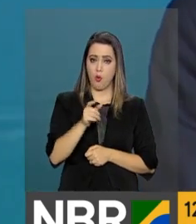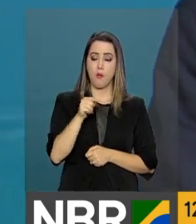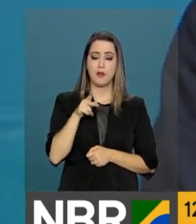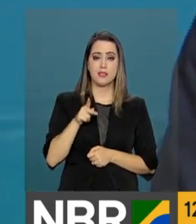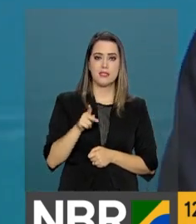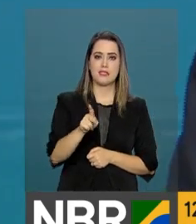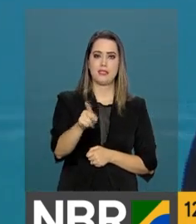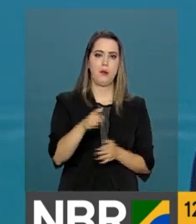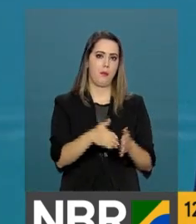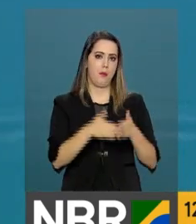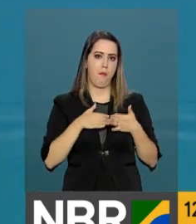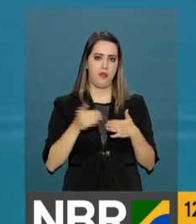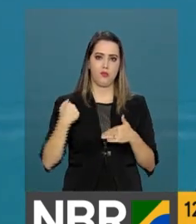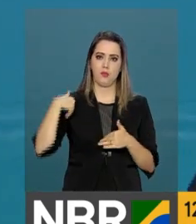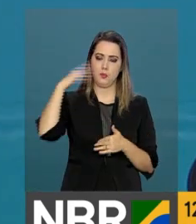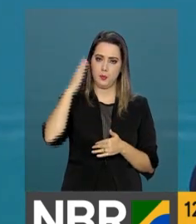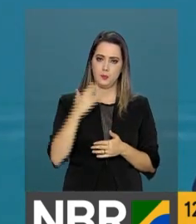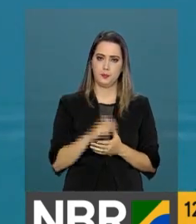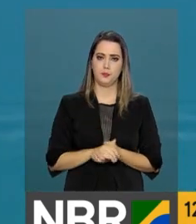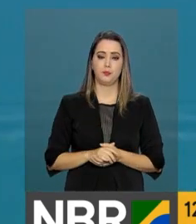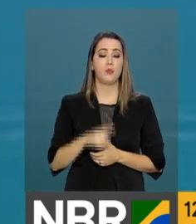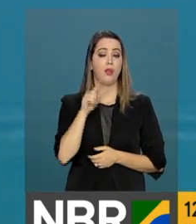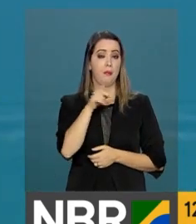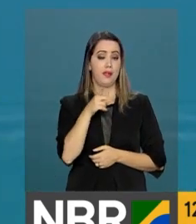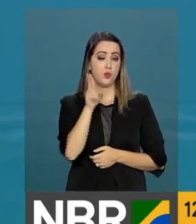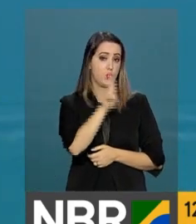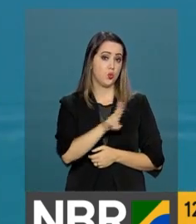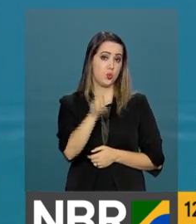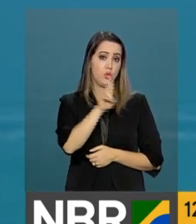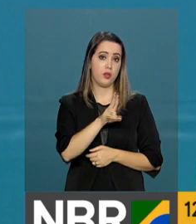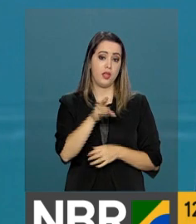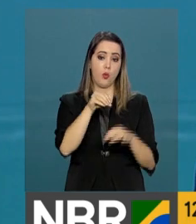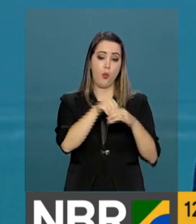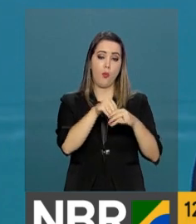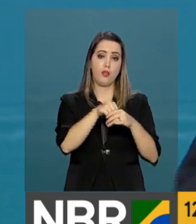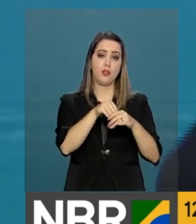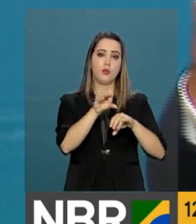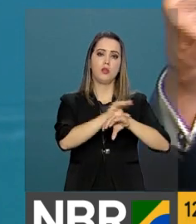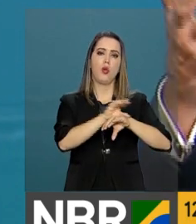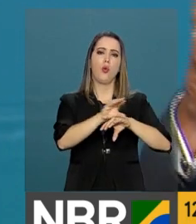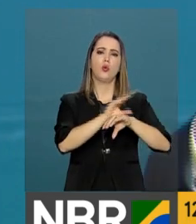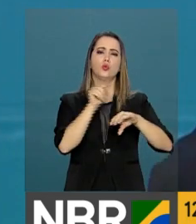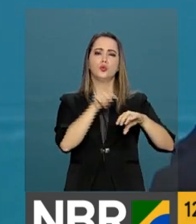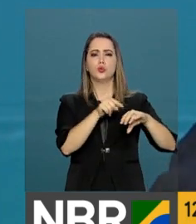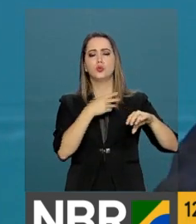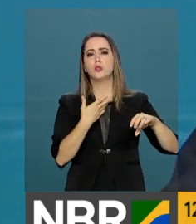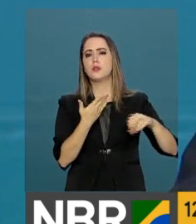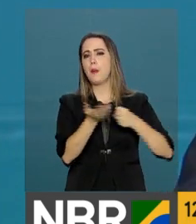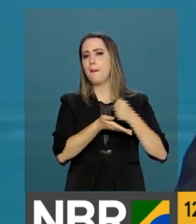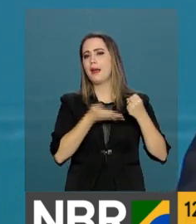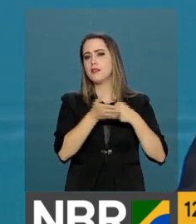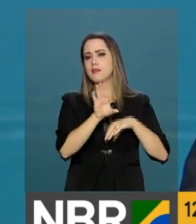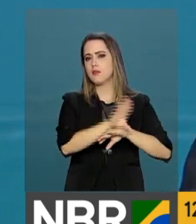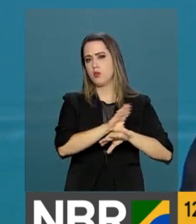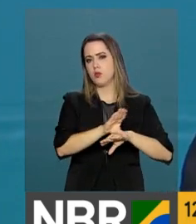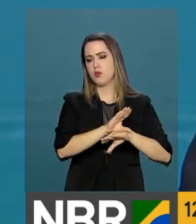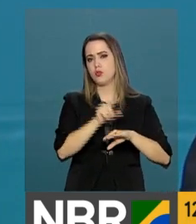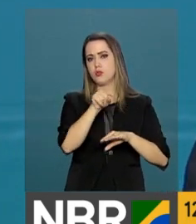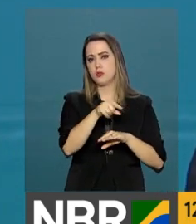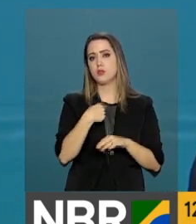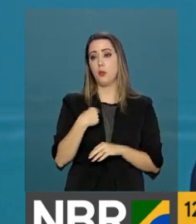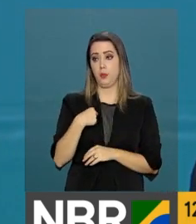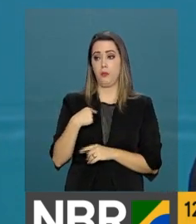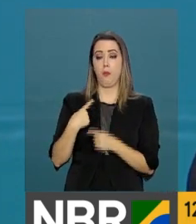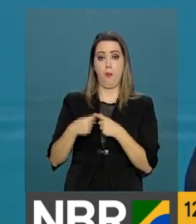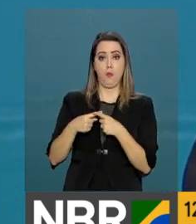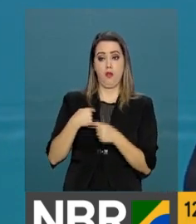princípio federativo, que foi um dos tópicos que eu abordei logo no dia que nós